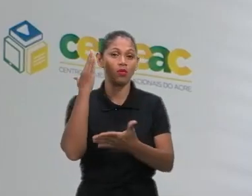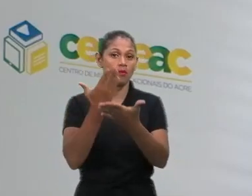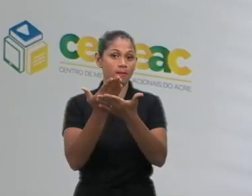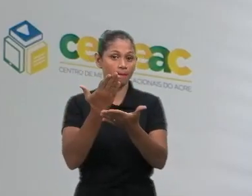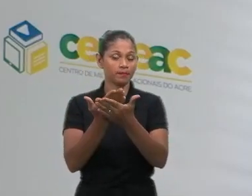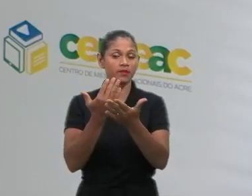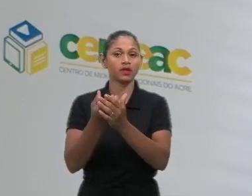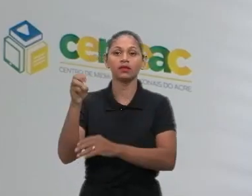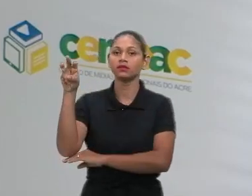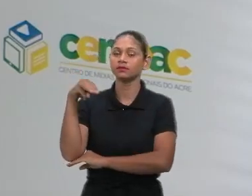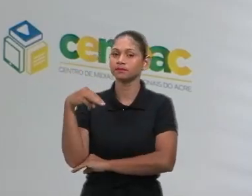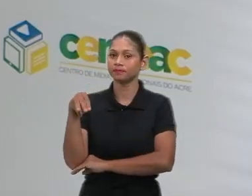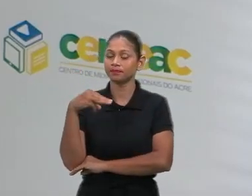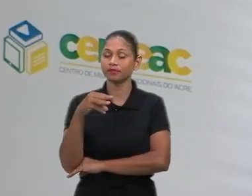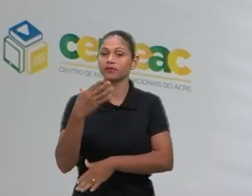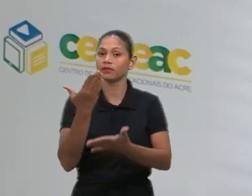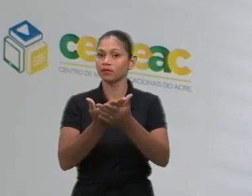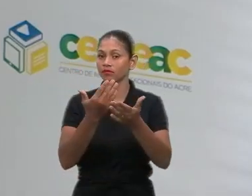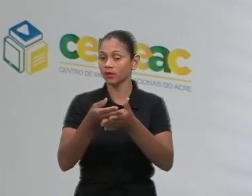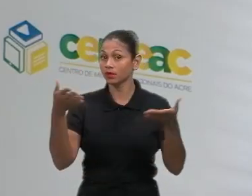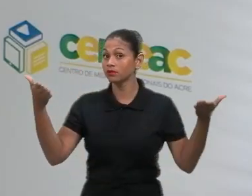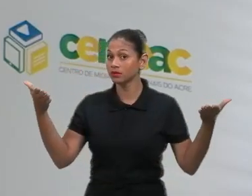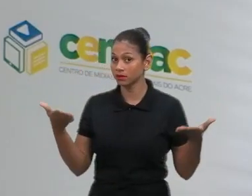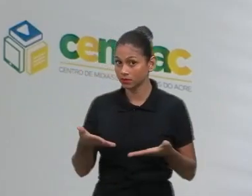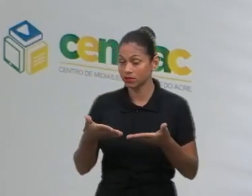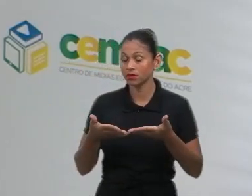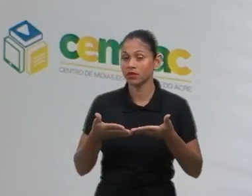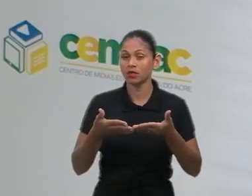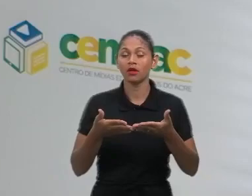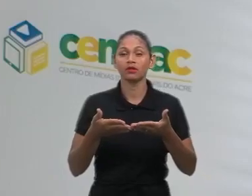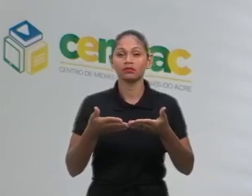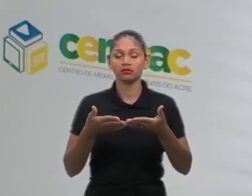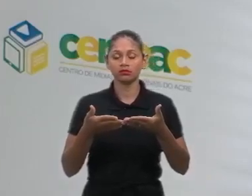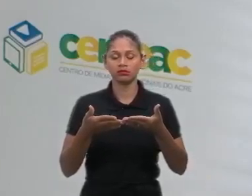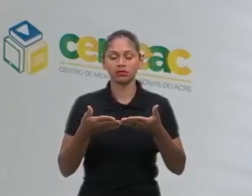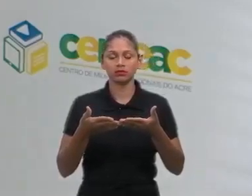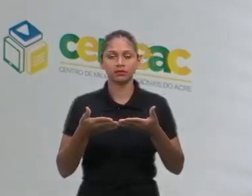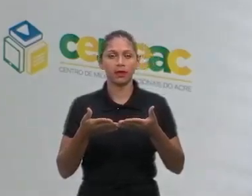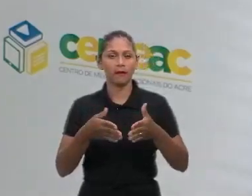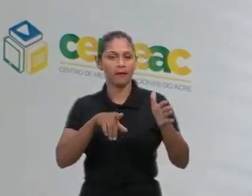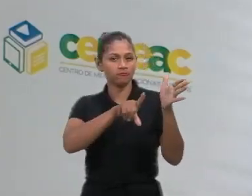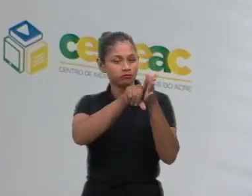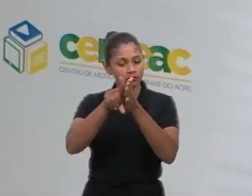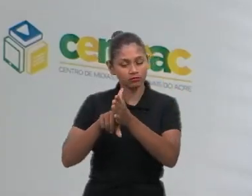de matemática. Na aula de hoje vamos falar sobre análise combinatória. Vem comigo!